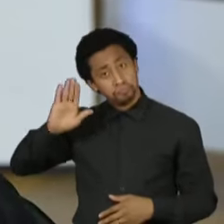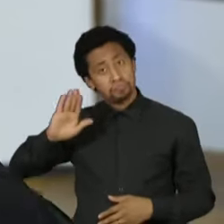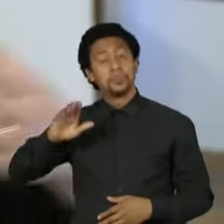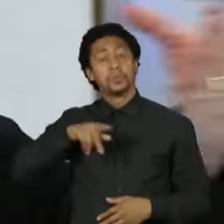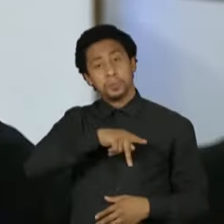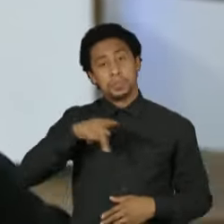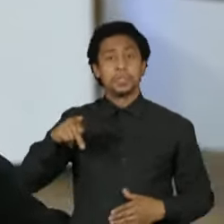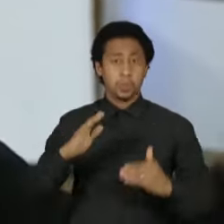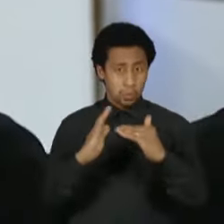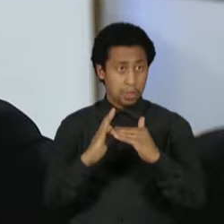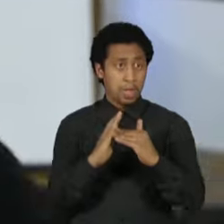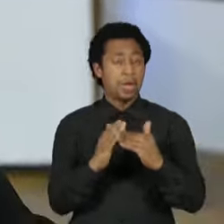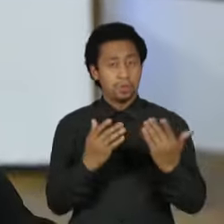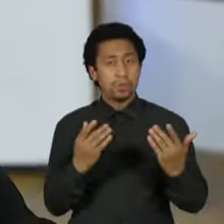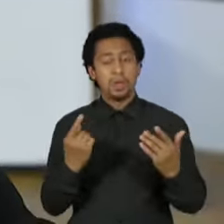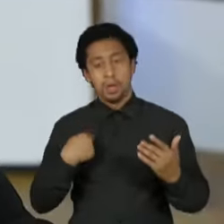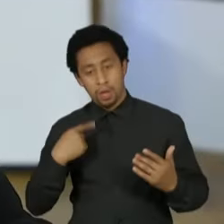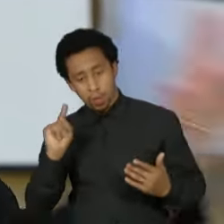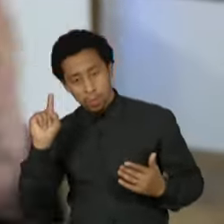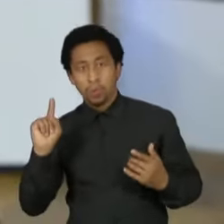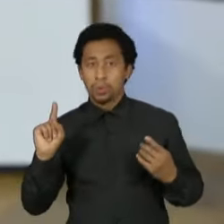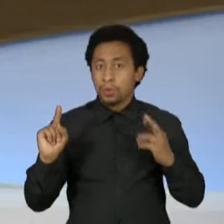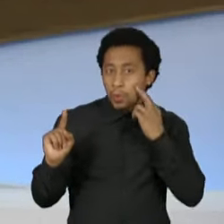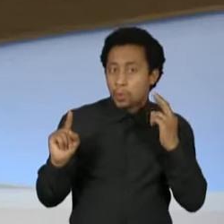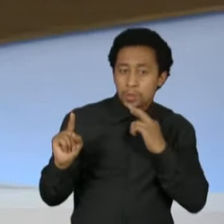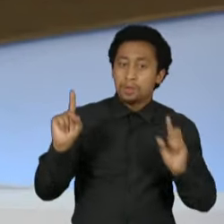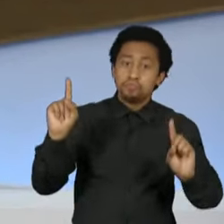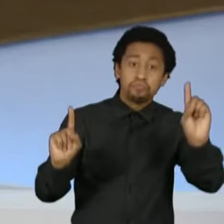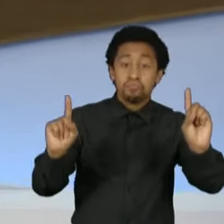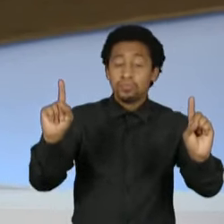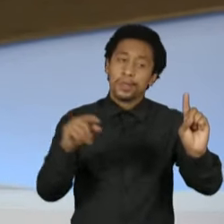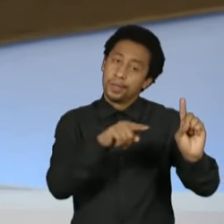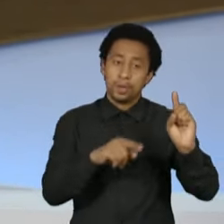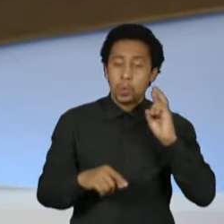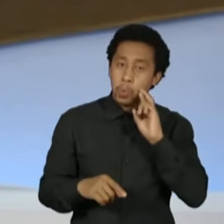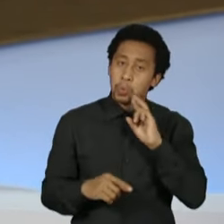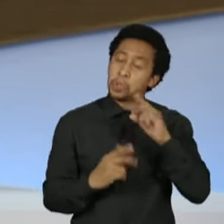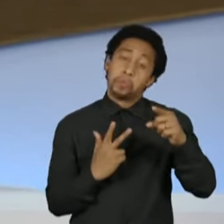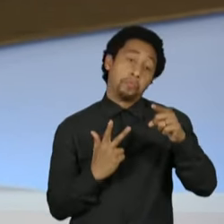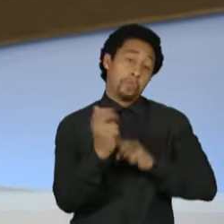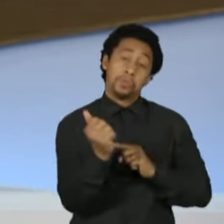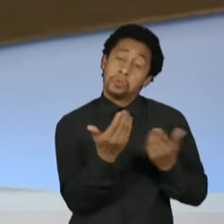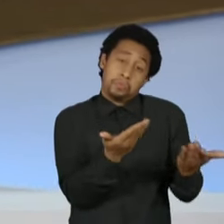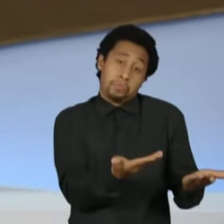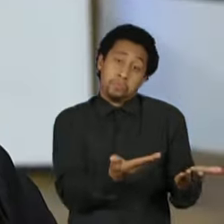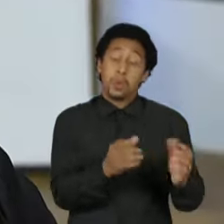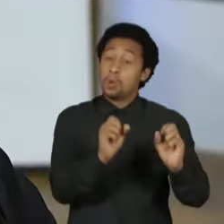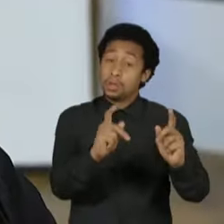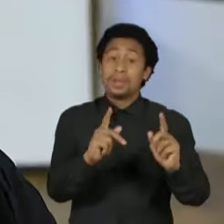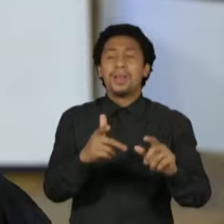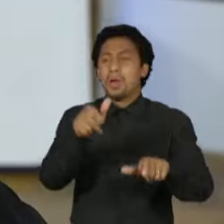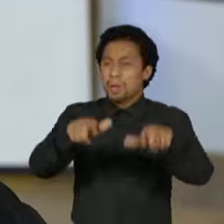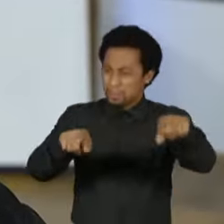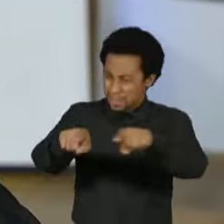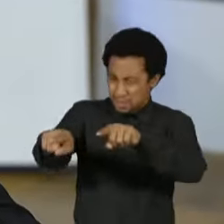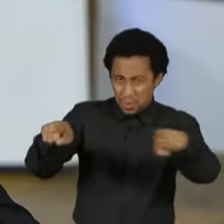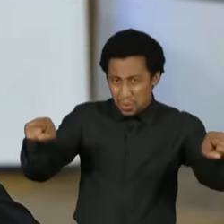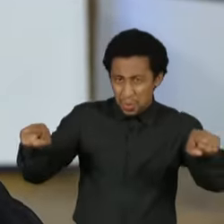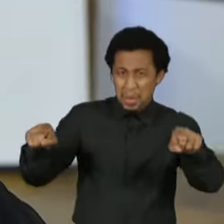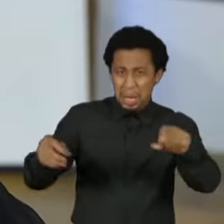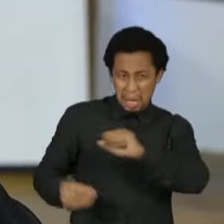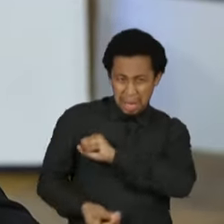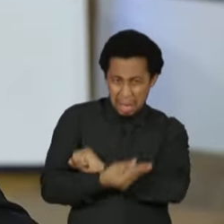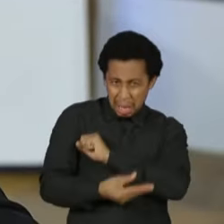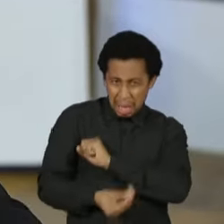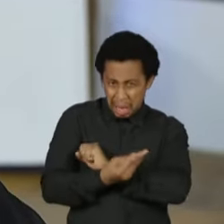colegas. Respeito enquanto senadores da República, mas quero dizer que eles não representam o meu MDB. O meu MDB é o MDB de